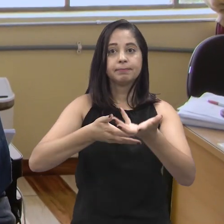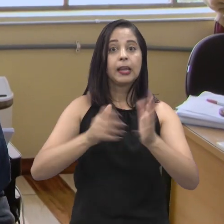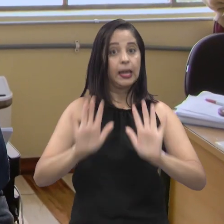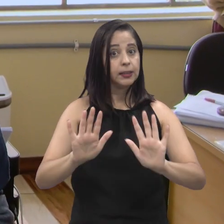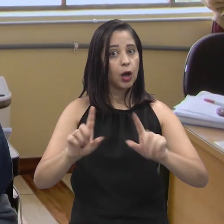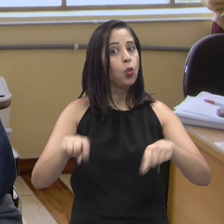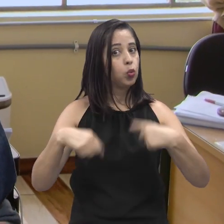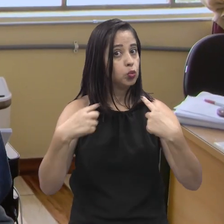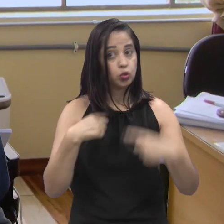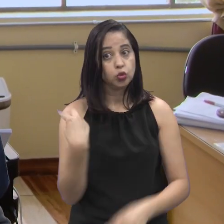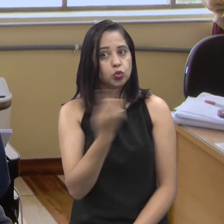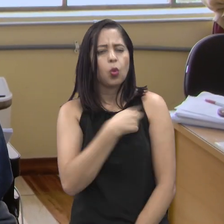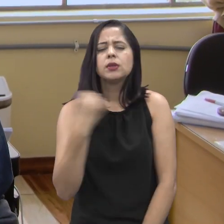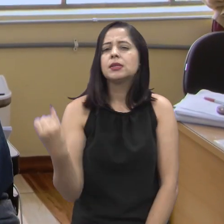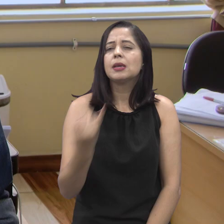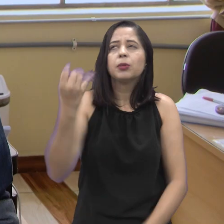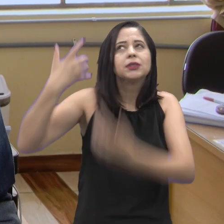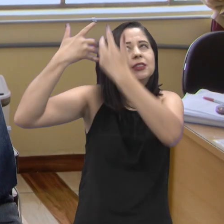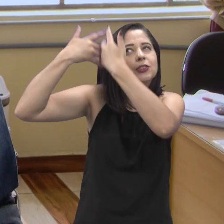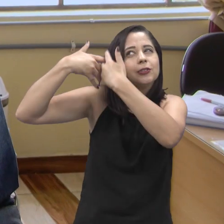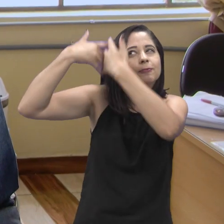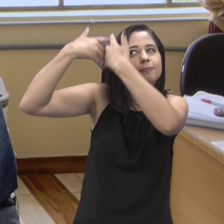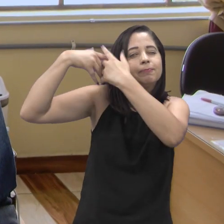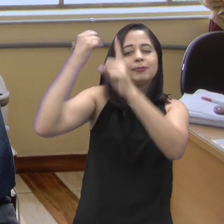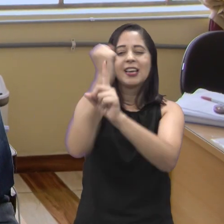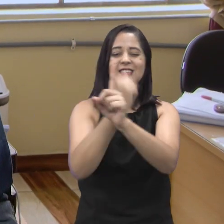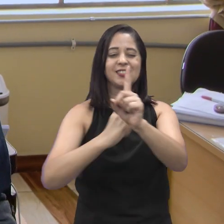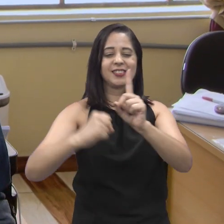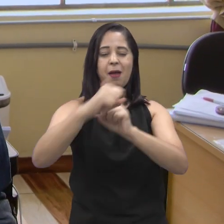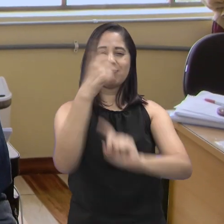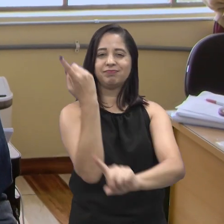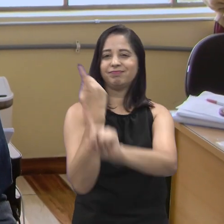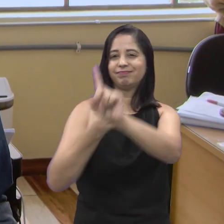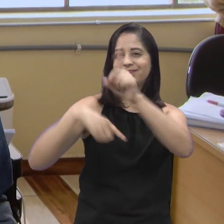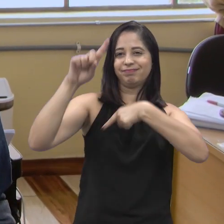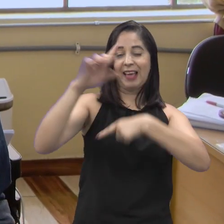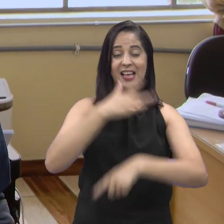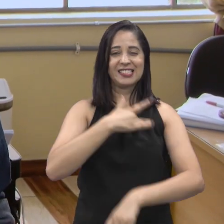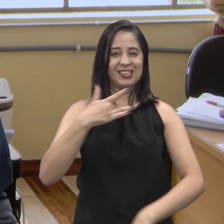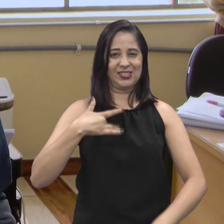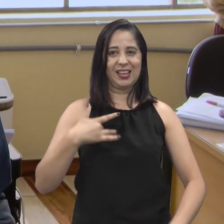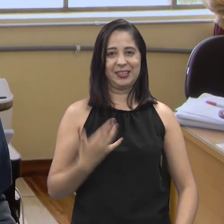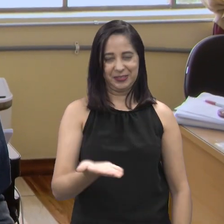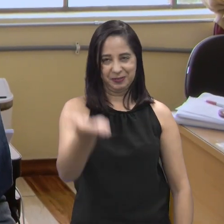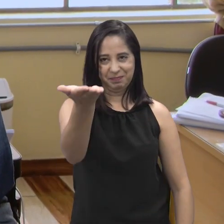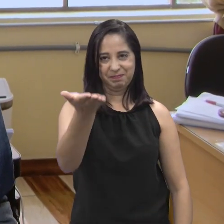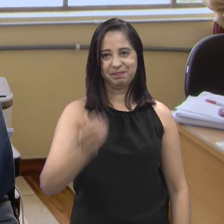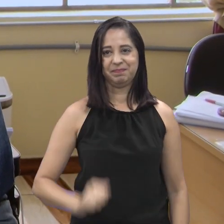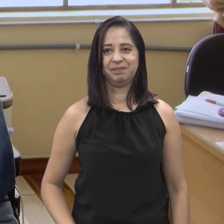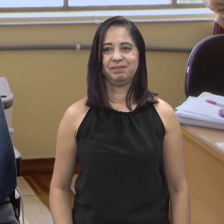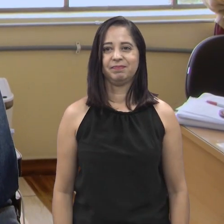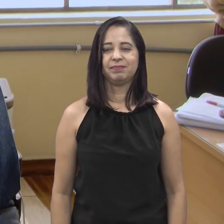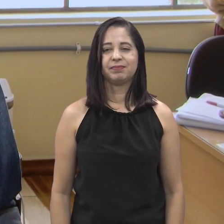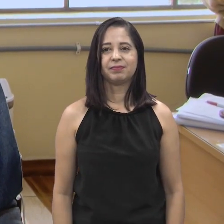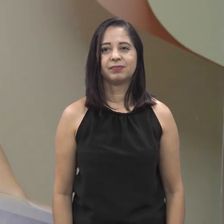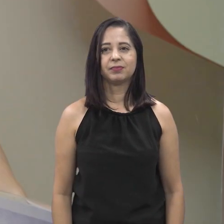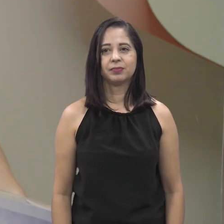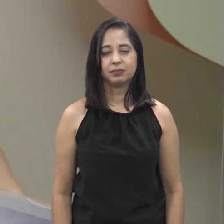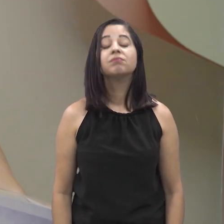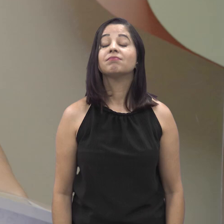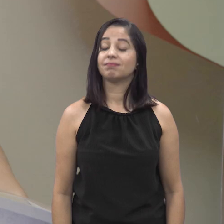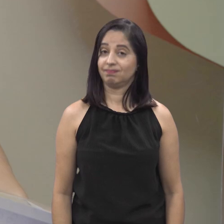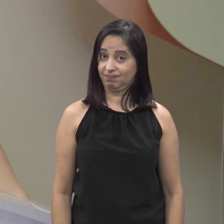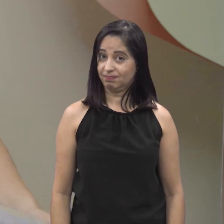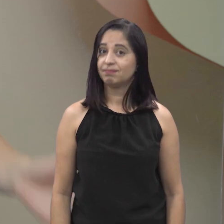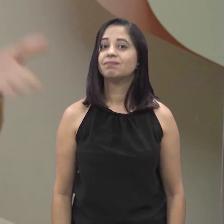esses assuntos, sobre essas questões e tornar a nossa sociedade cada vez mais saudável. Volto com vocês aí no estúdio.